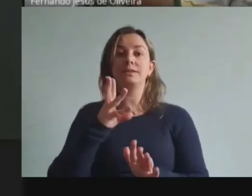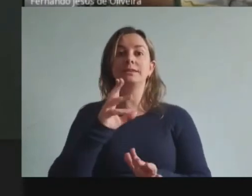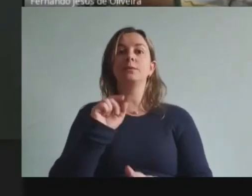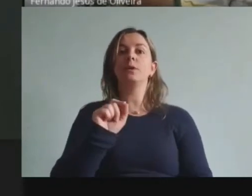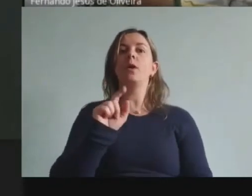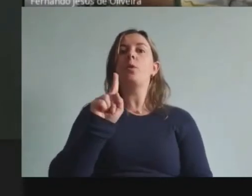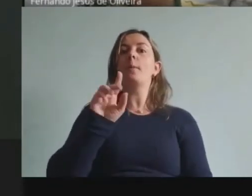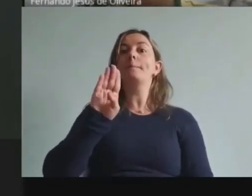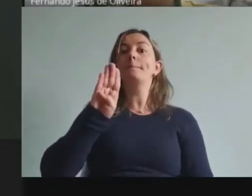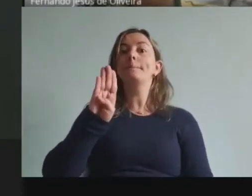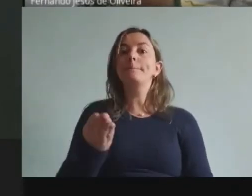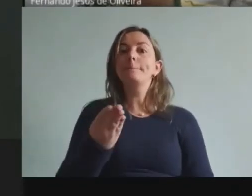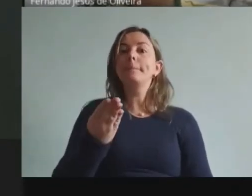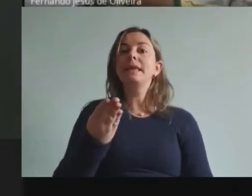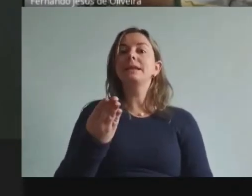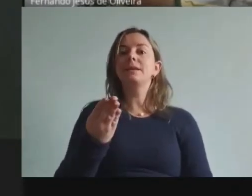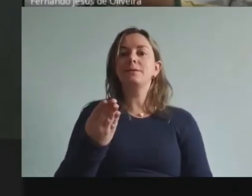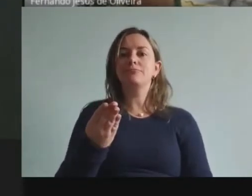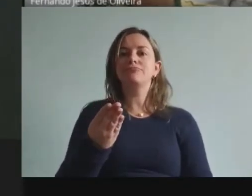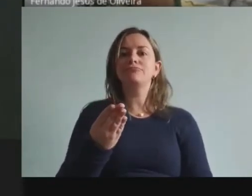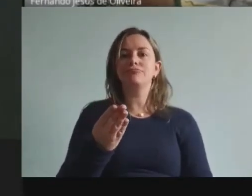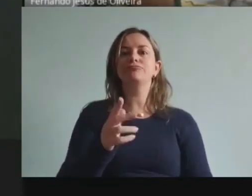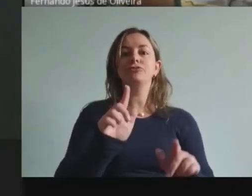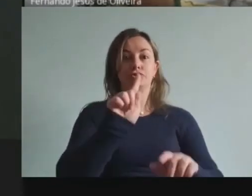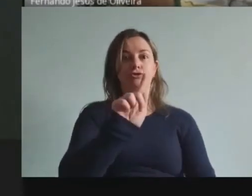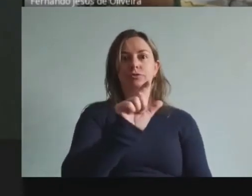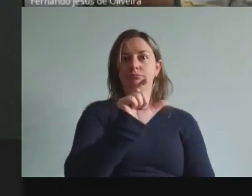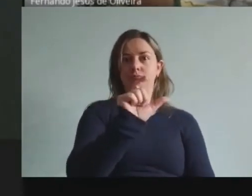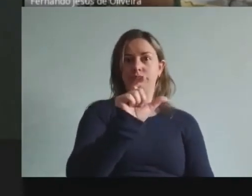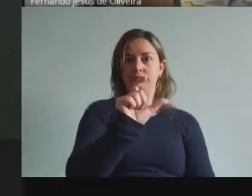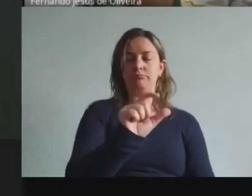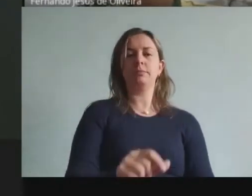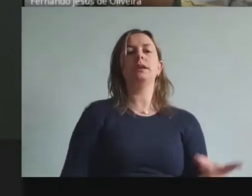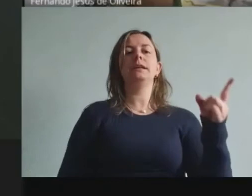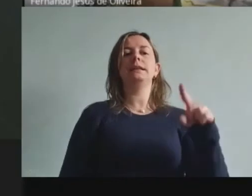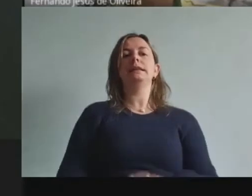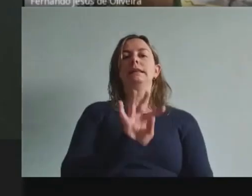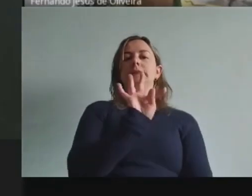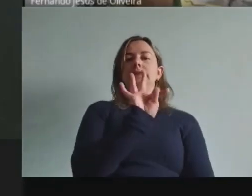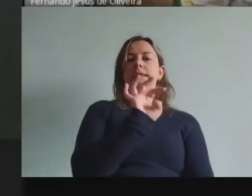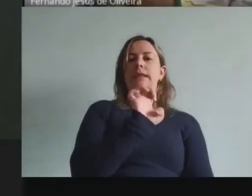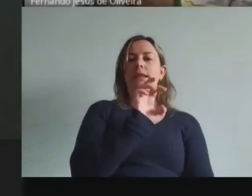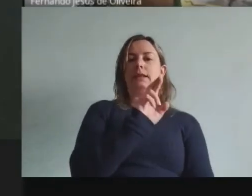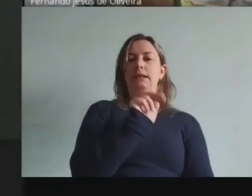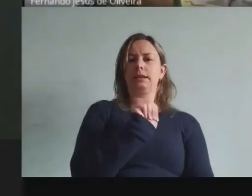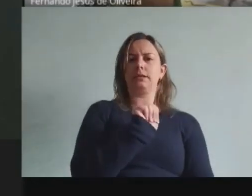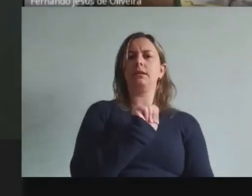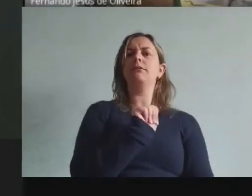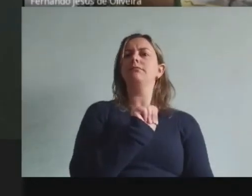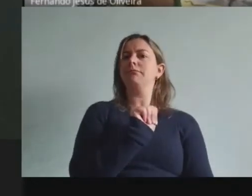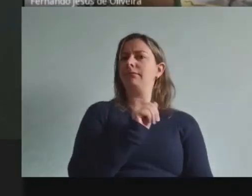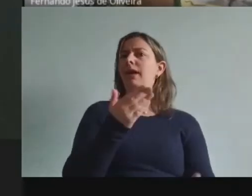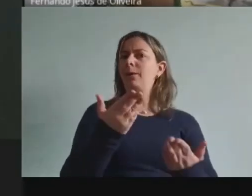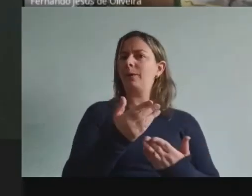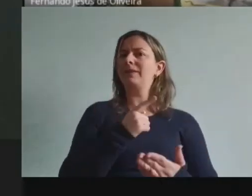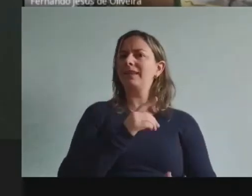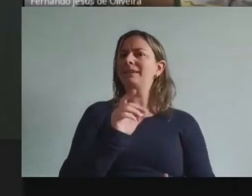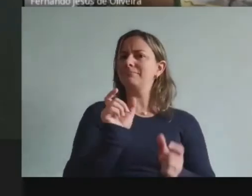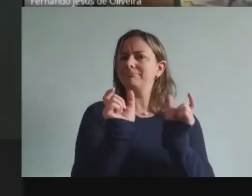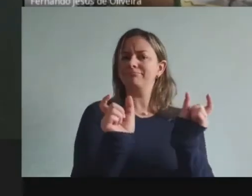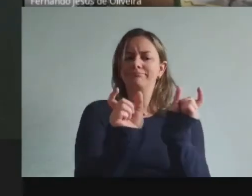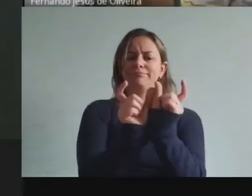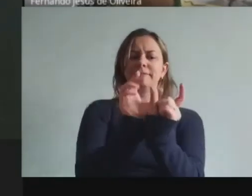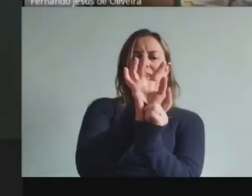né? 1 bilhão, 10 a nona, 9 zeros. E o tera, tá chegando aí os terabytes agora,